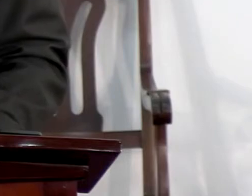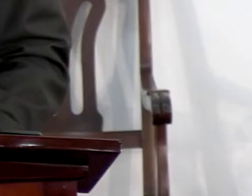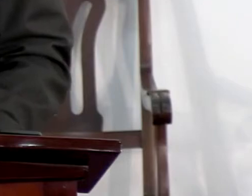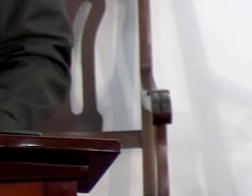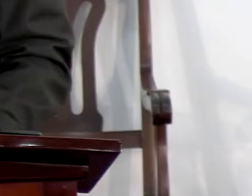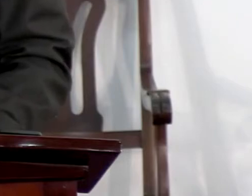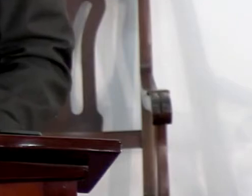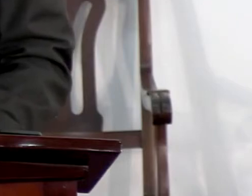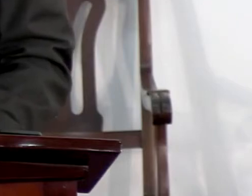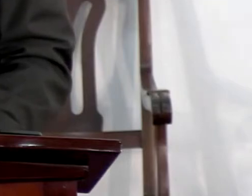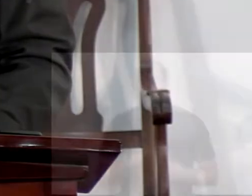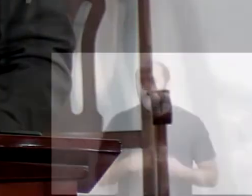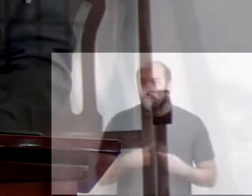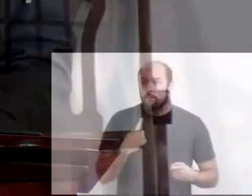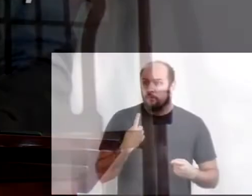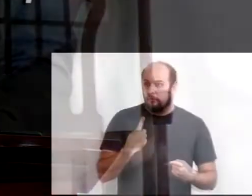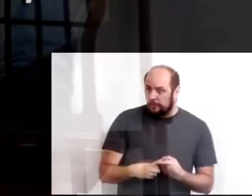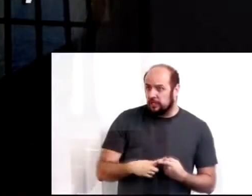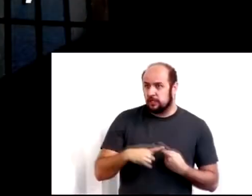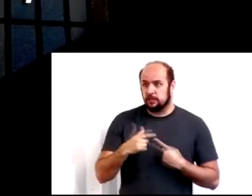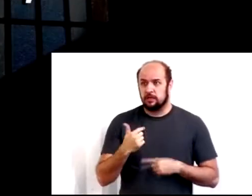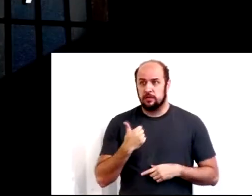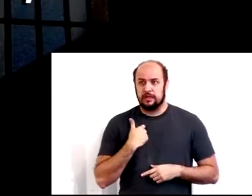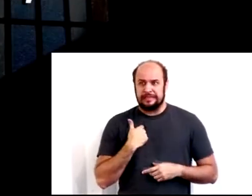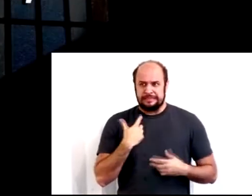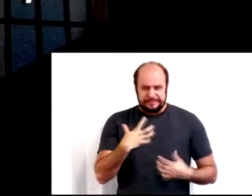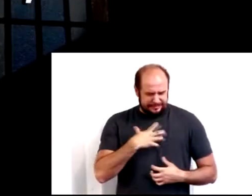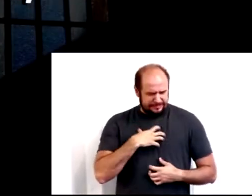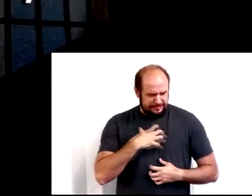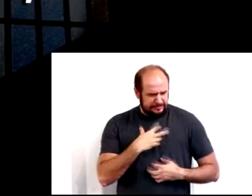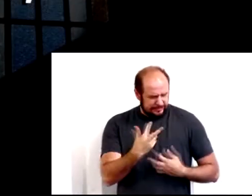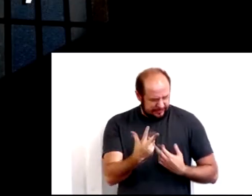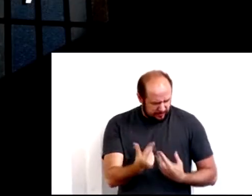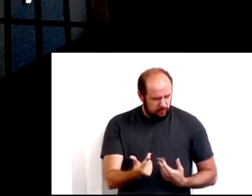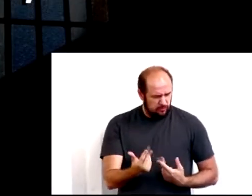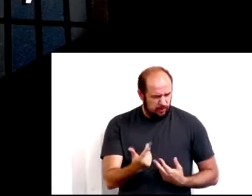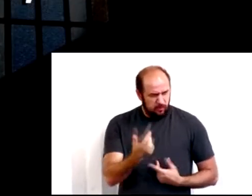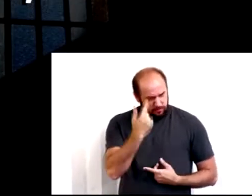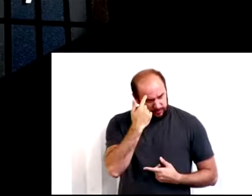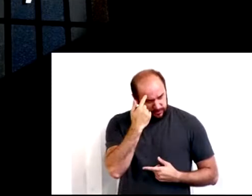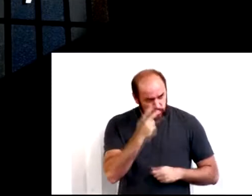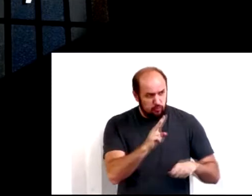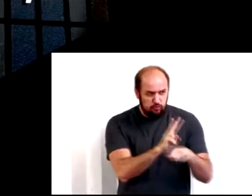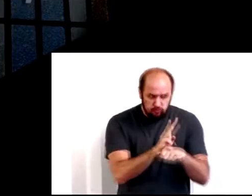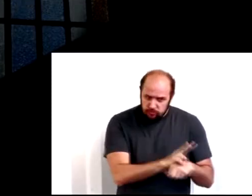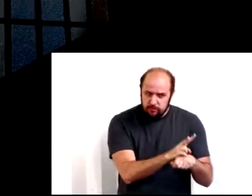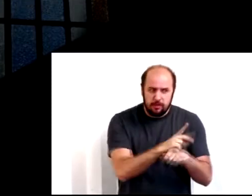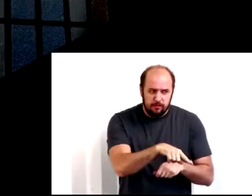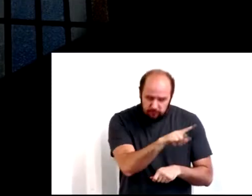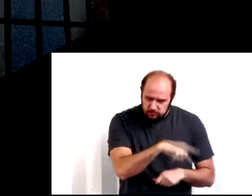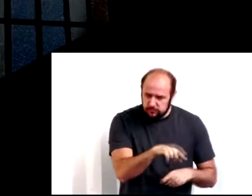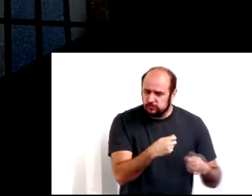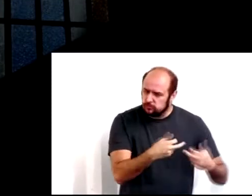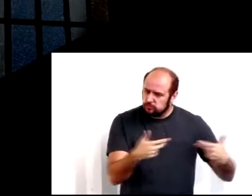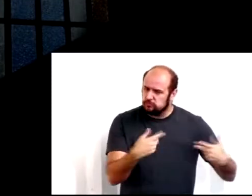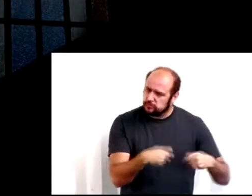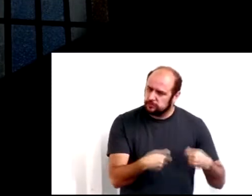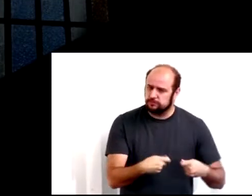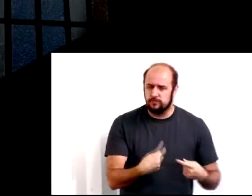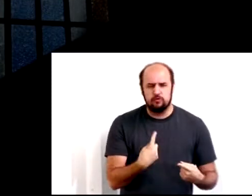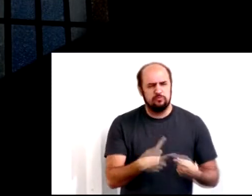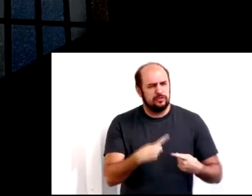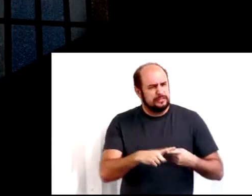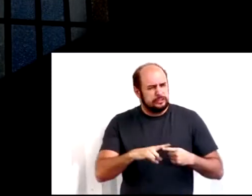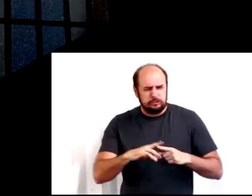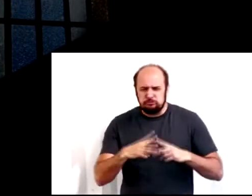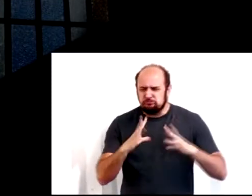situação. Porque a ninguém tenho de igual sentimento que, sinceramente, cuide de vossos interesses. Pois todos